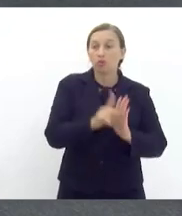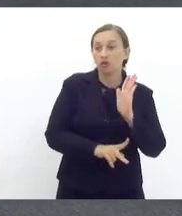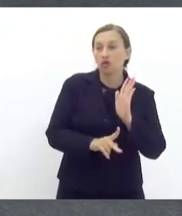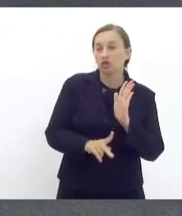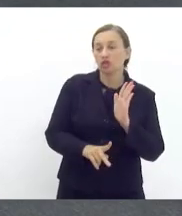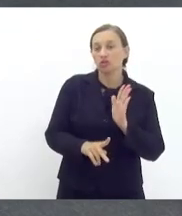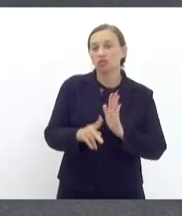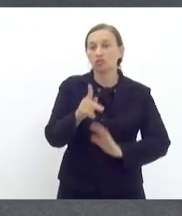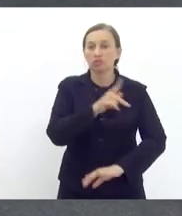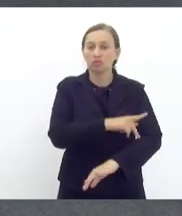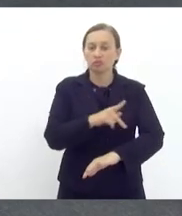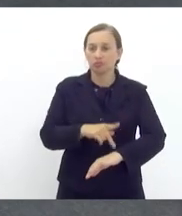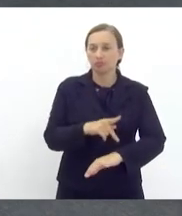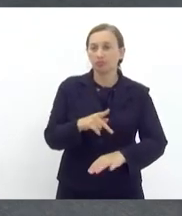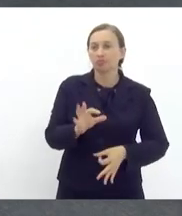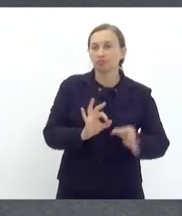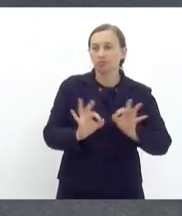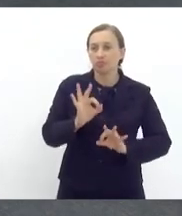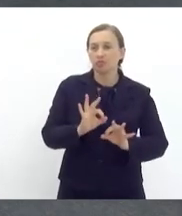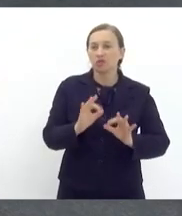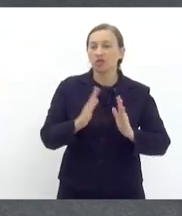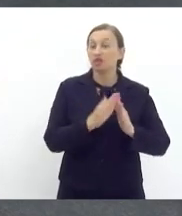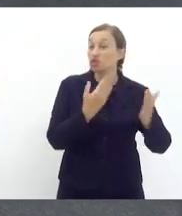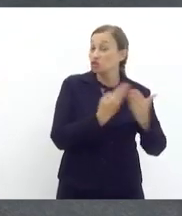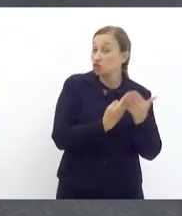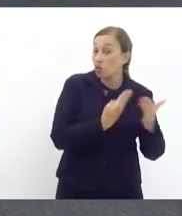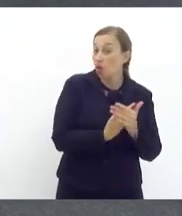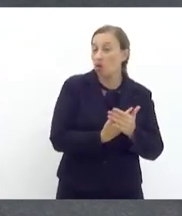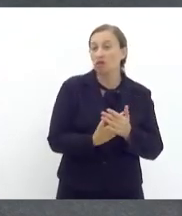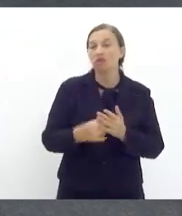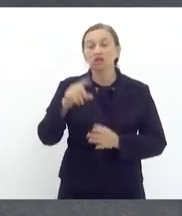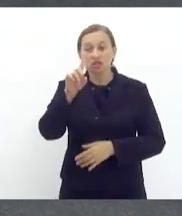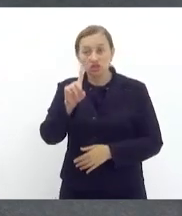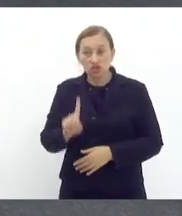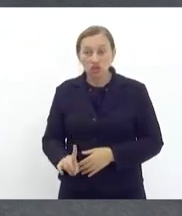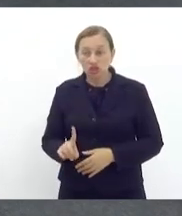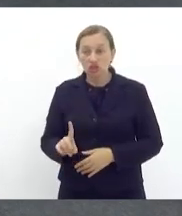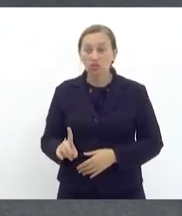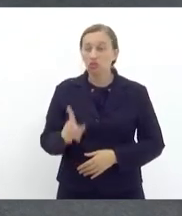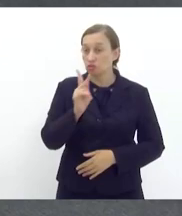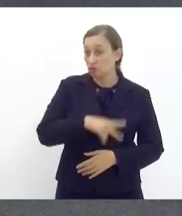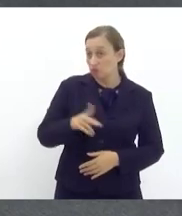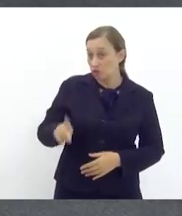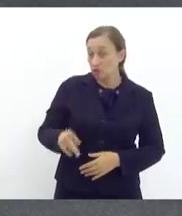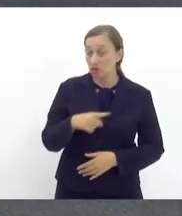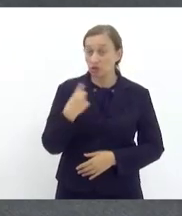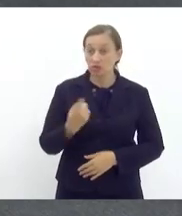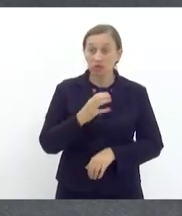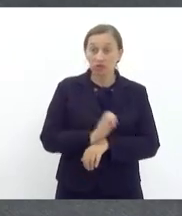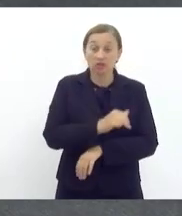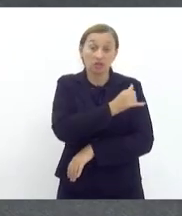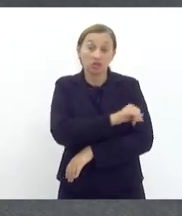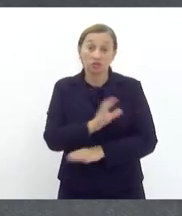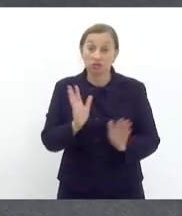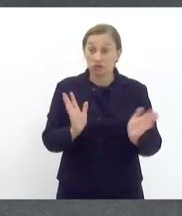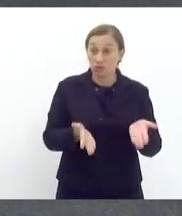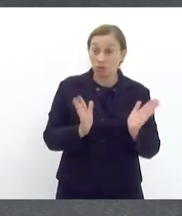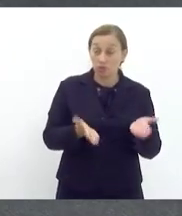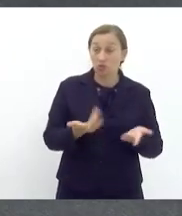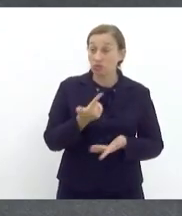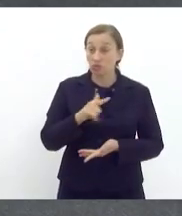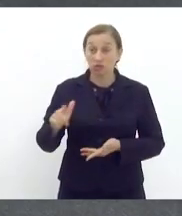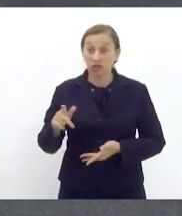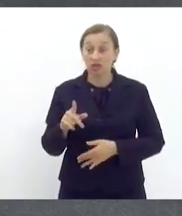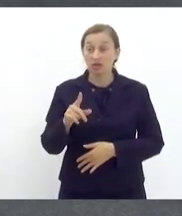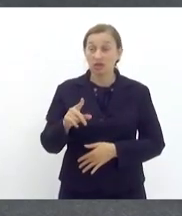pedagógico de comunidades escolares de direitos dos professores que nós no estado do Rio de Janeiro hoje não temos nem o nosso